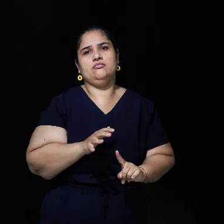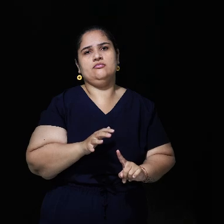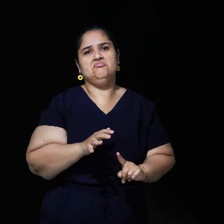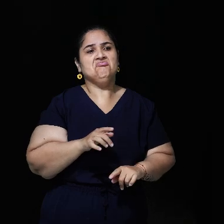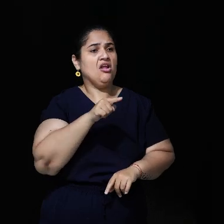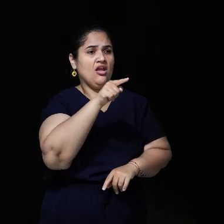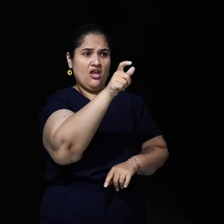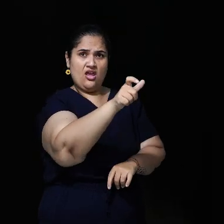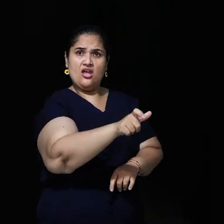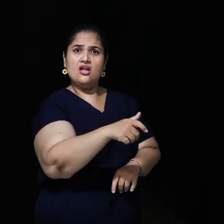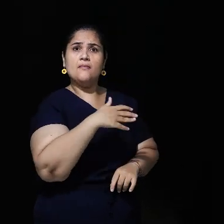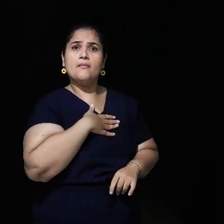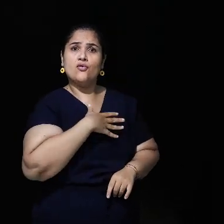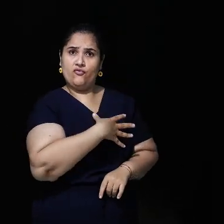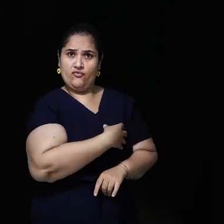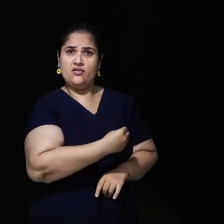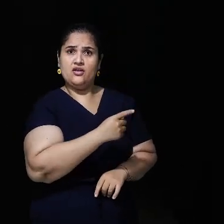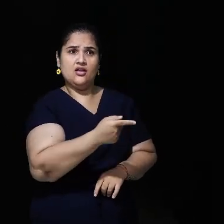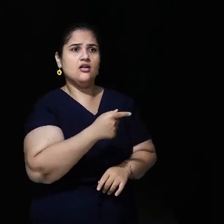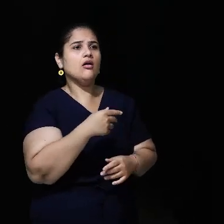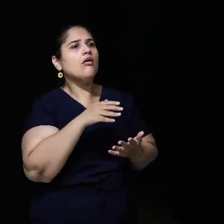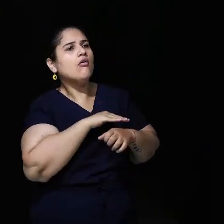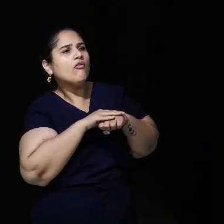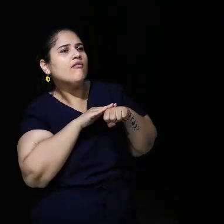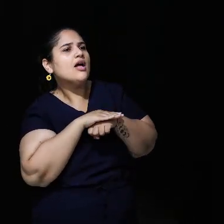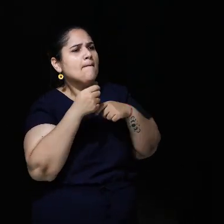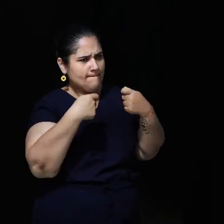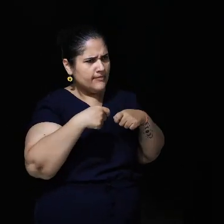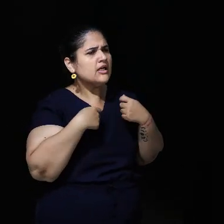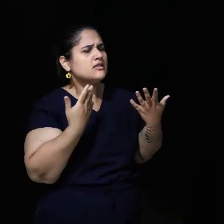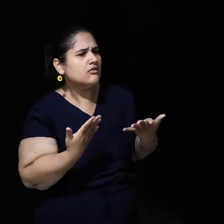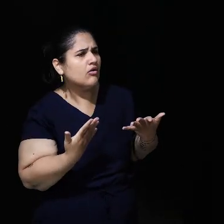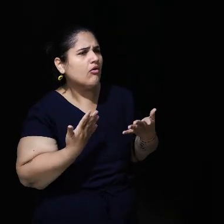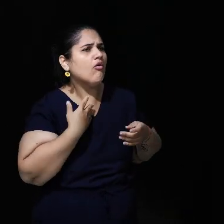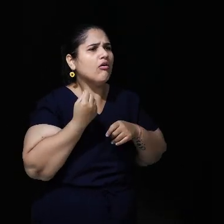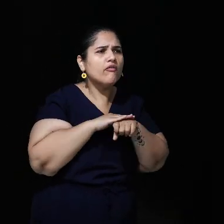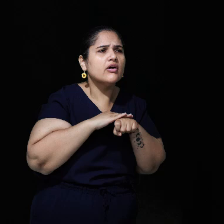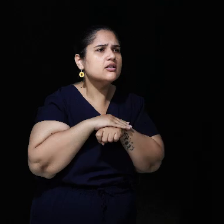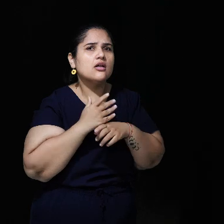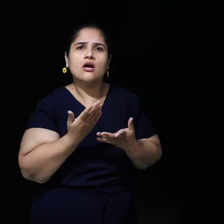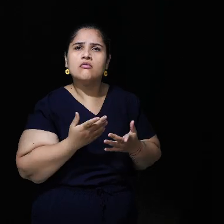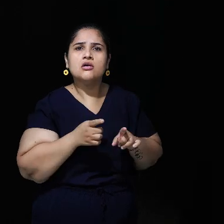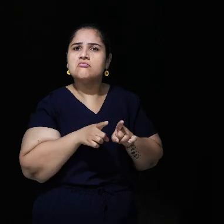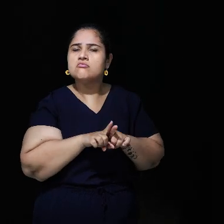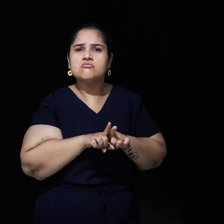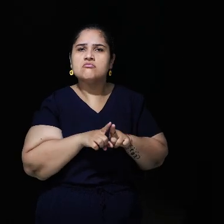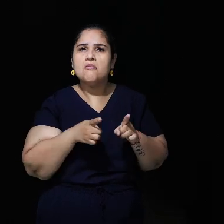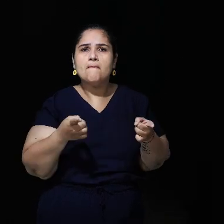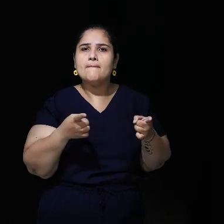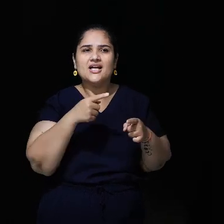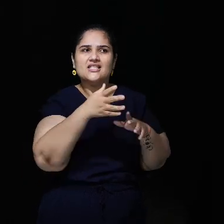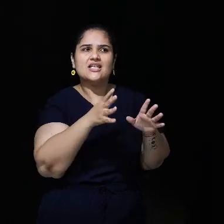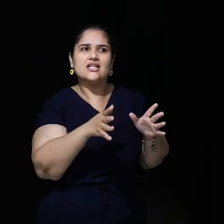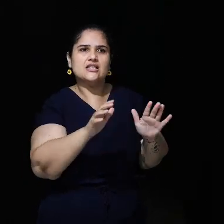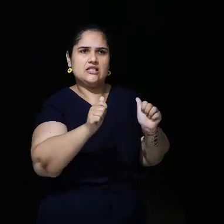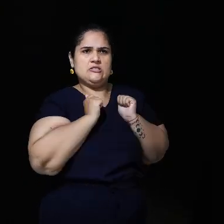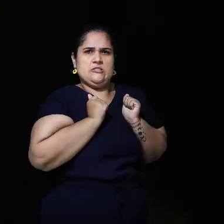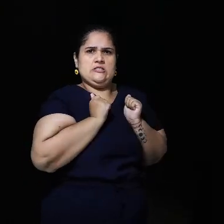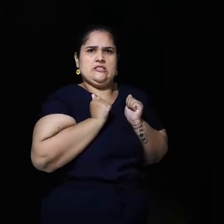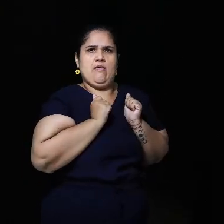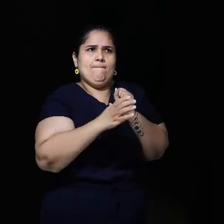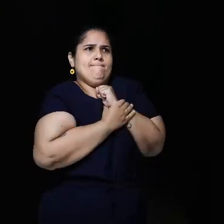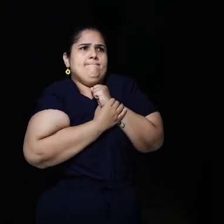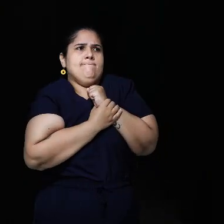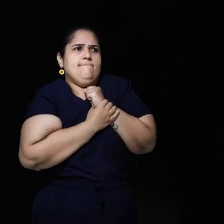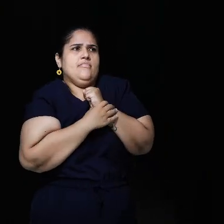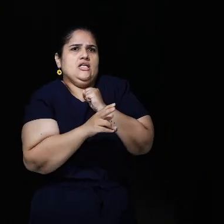nunca nem... Eu conversava com ele. Meu filho tá precisando de alguma coisa, tudo. Dava tudo, bom melhor pra ele, mas... Ele se prendia muito. Tem filho que se prende